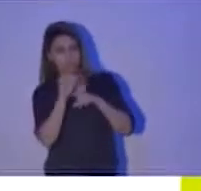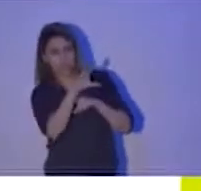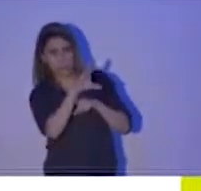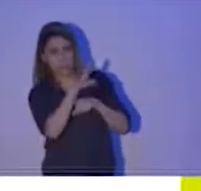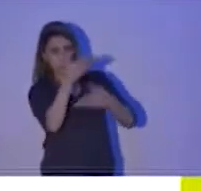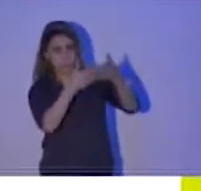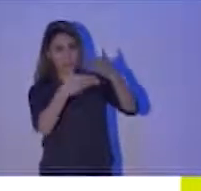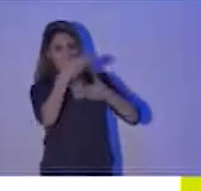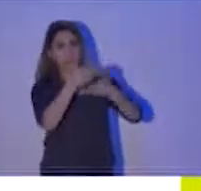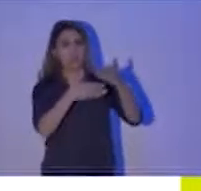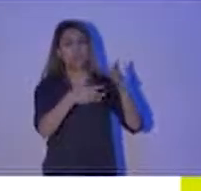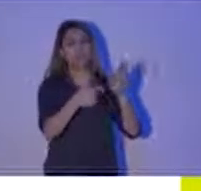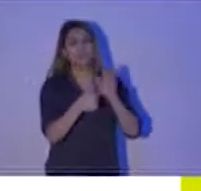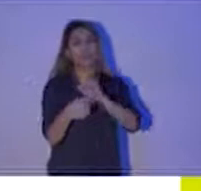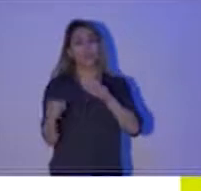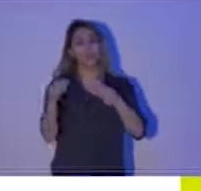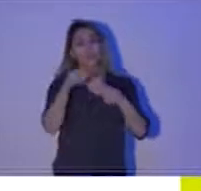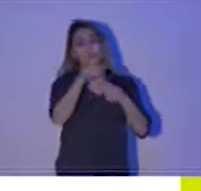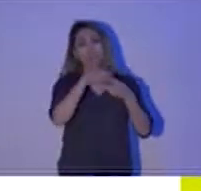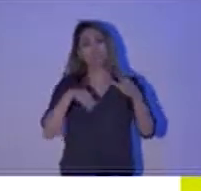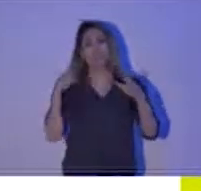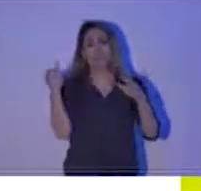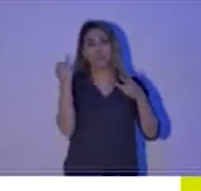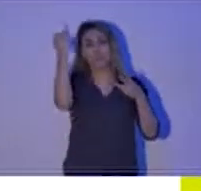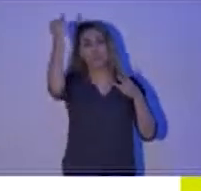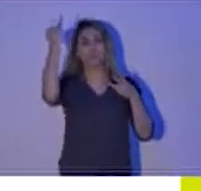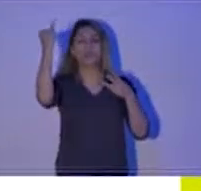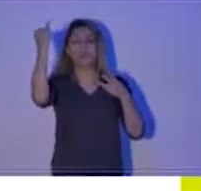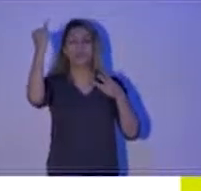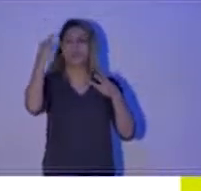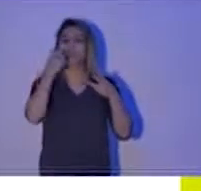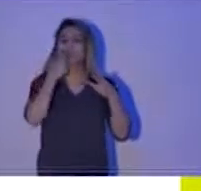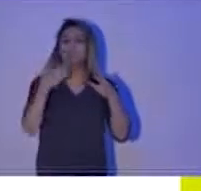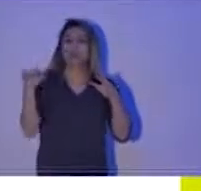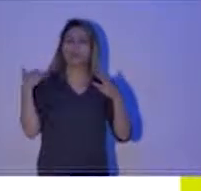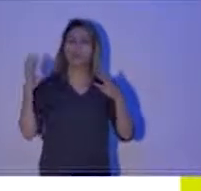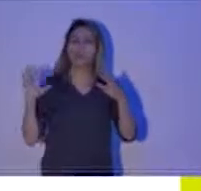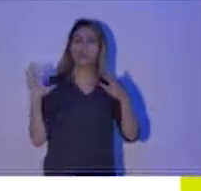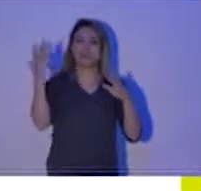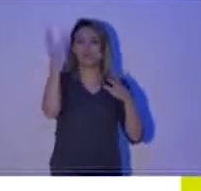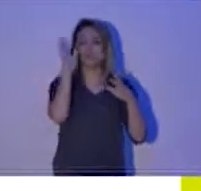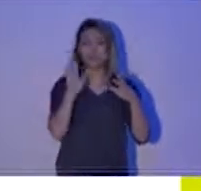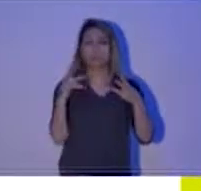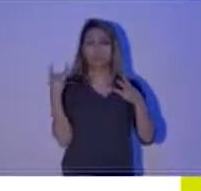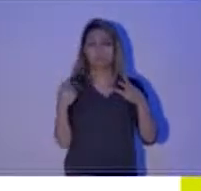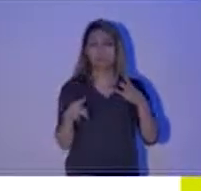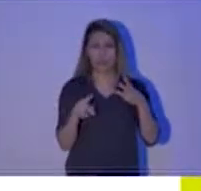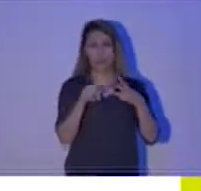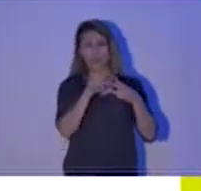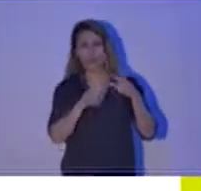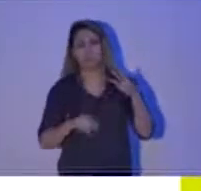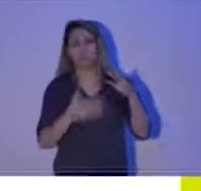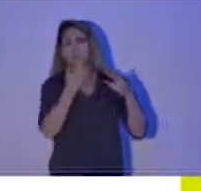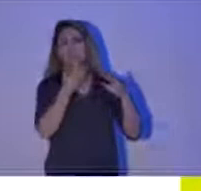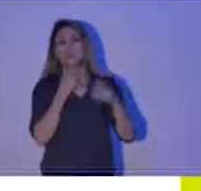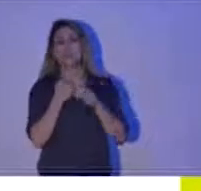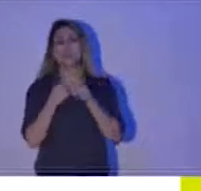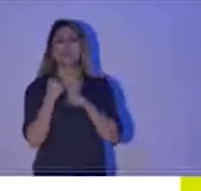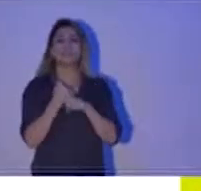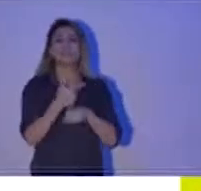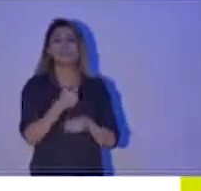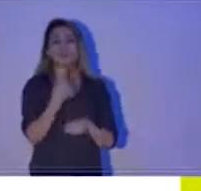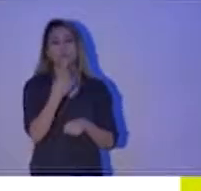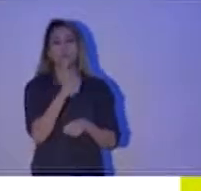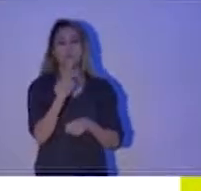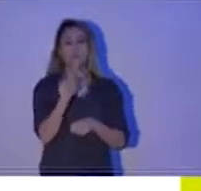Três agendas importantes que foram lançadas recentemente no Brasil, né? Então, em dezembro de 2018,